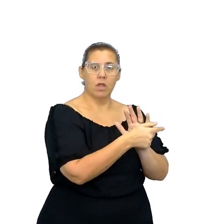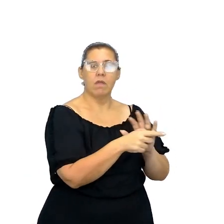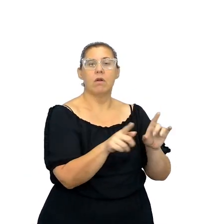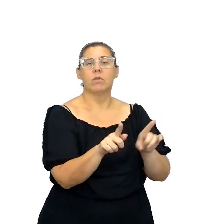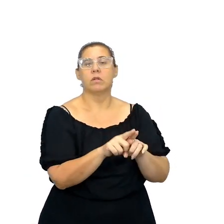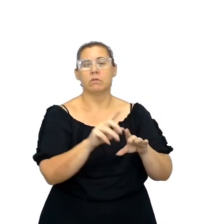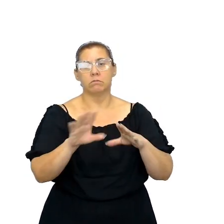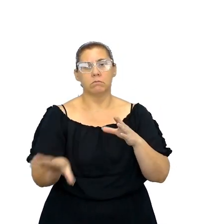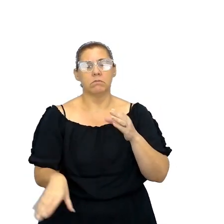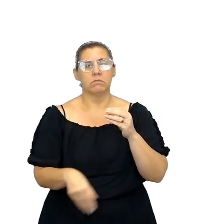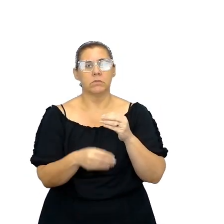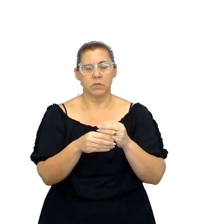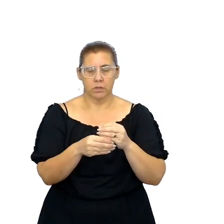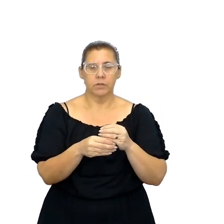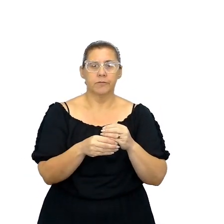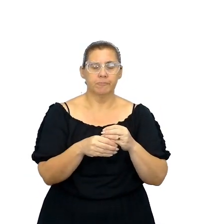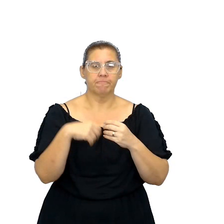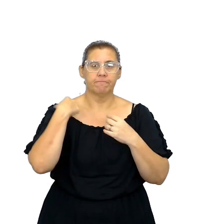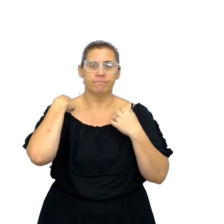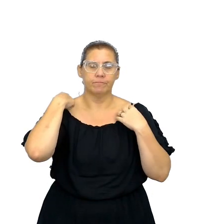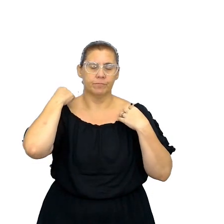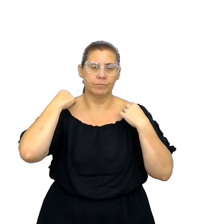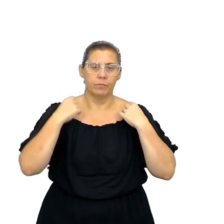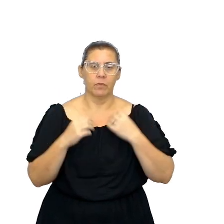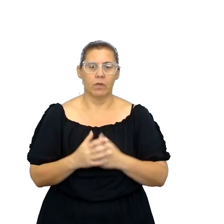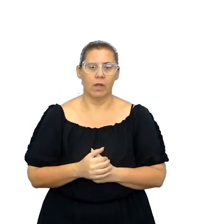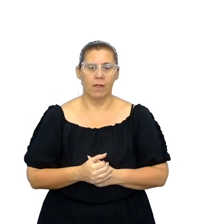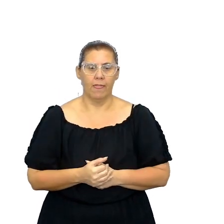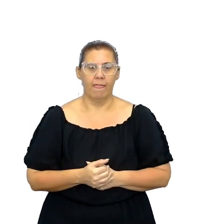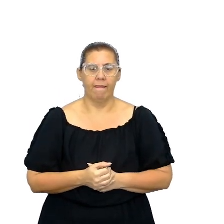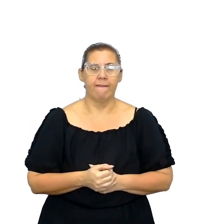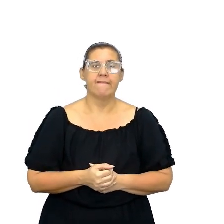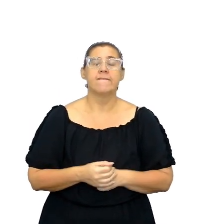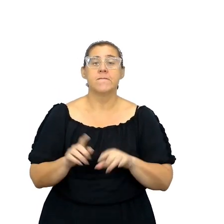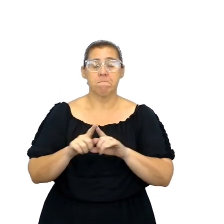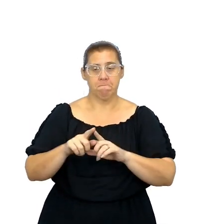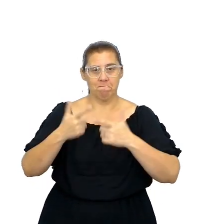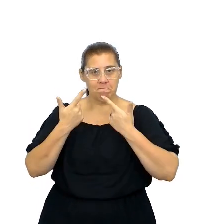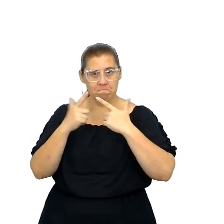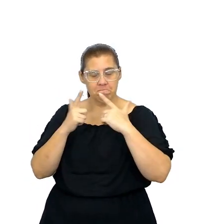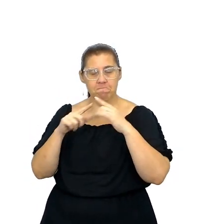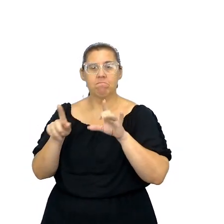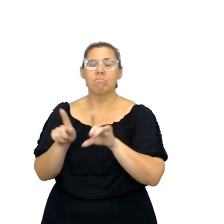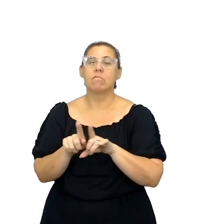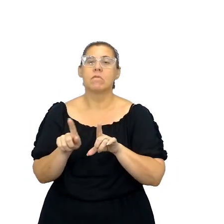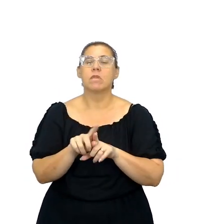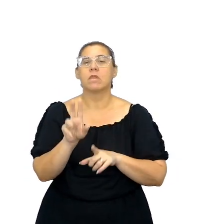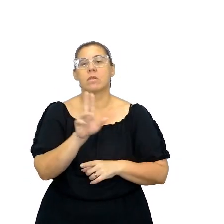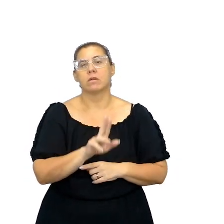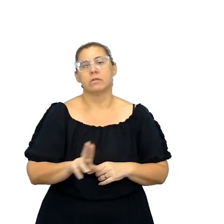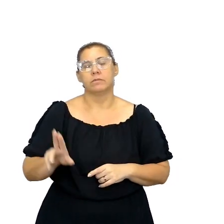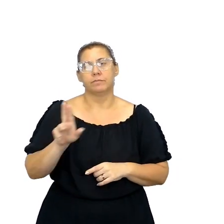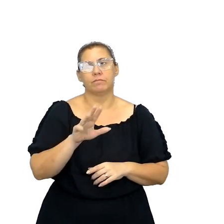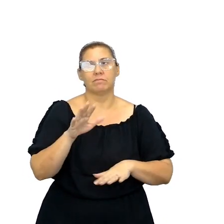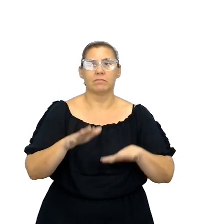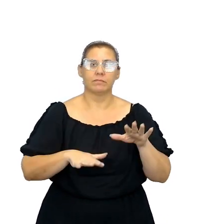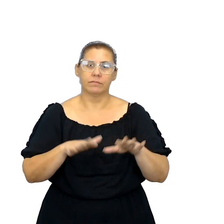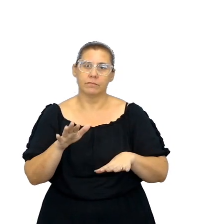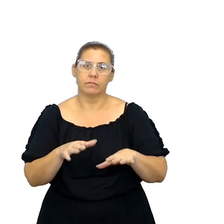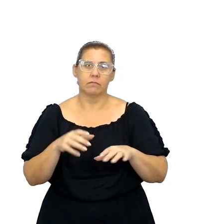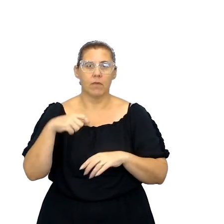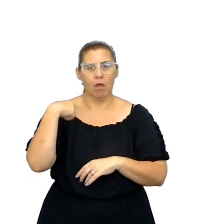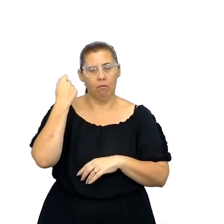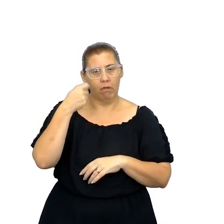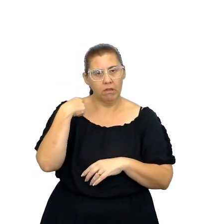da introdução de elementos multissemióticos, né, a questão também do humor, tendo aí como recursos, às vezes, gravações